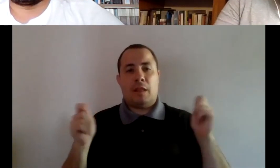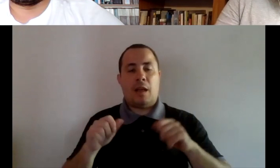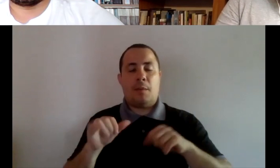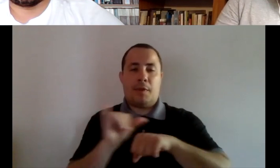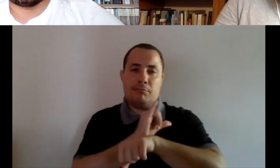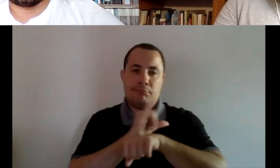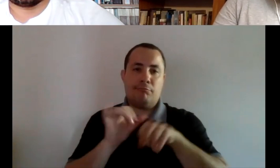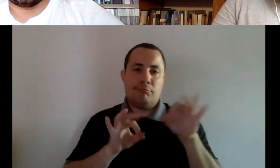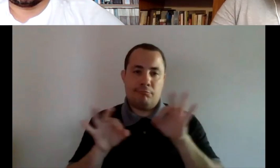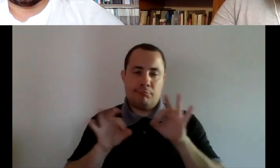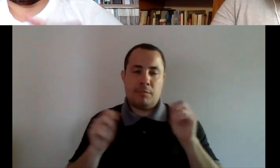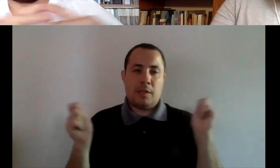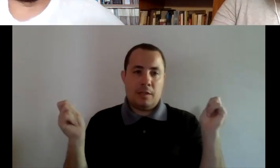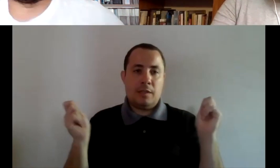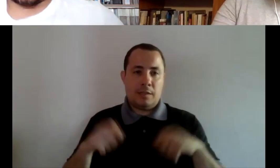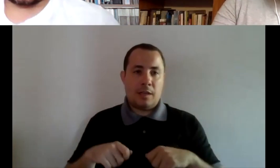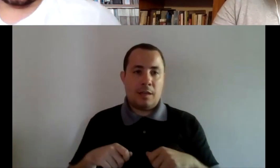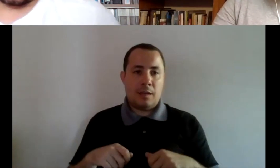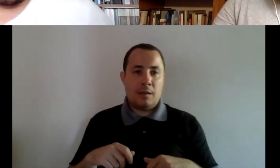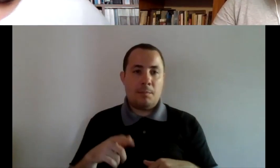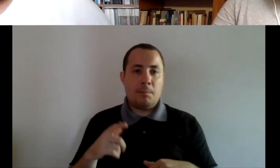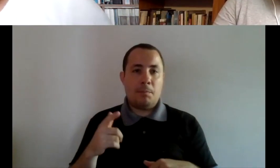digamos assim. Né? Mas